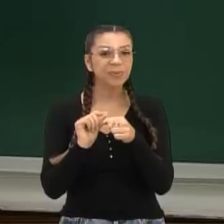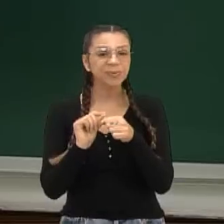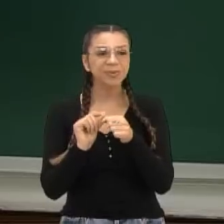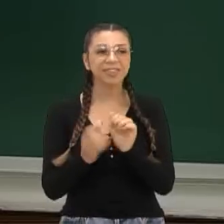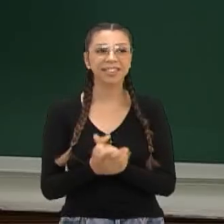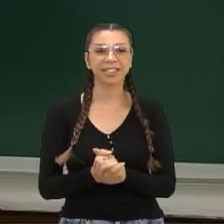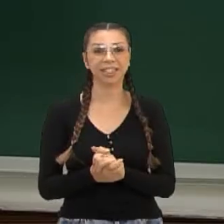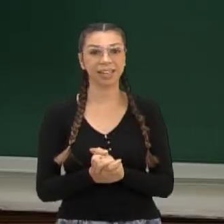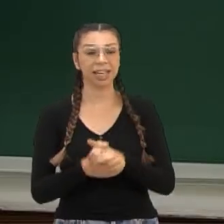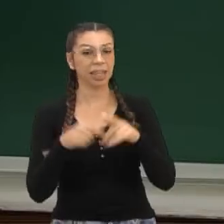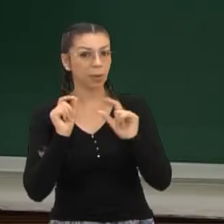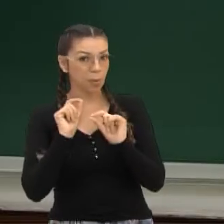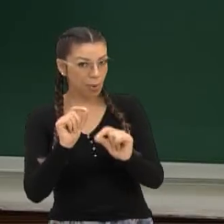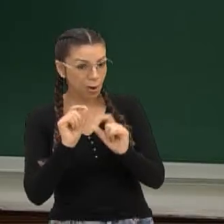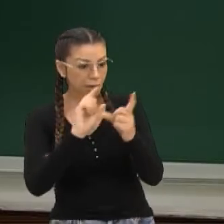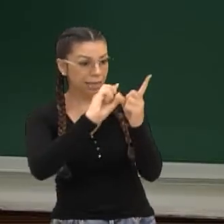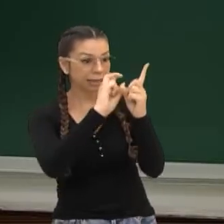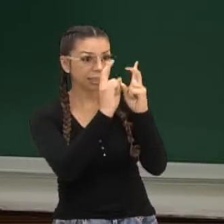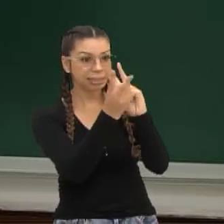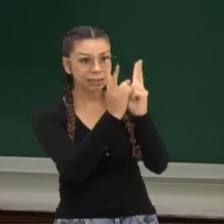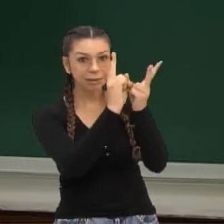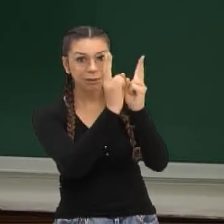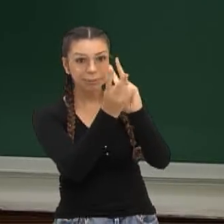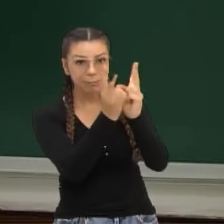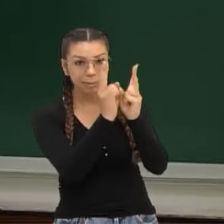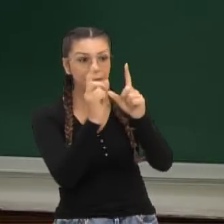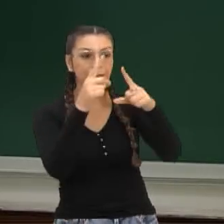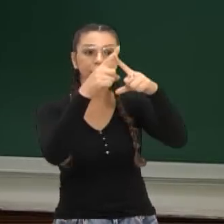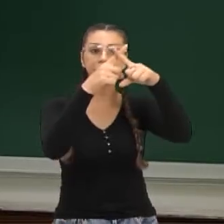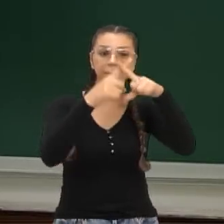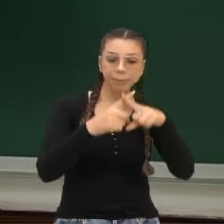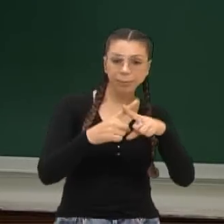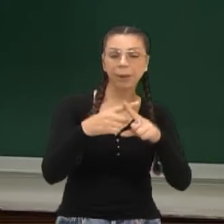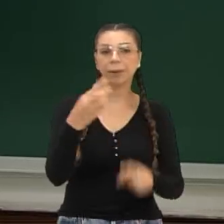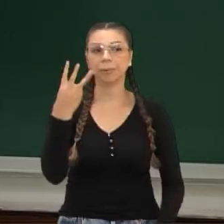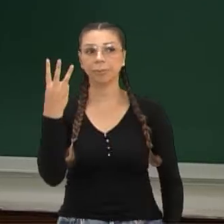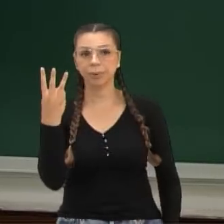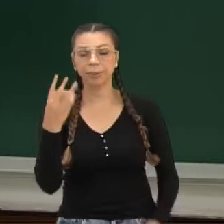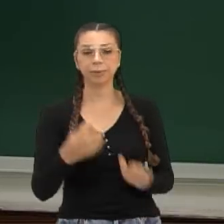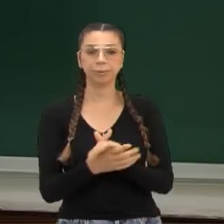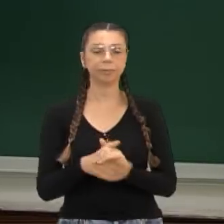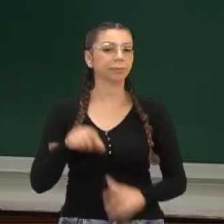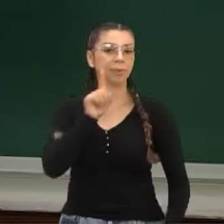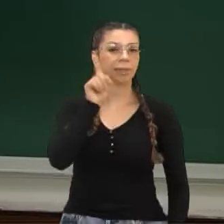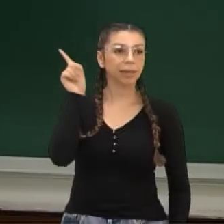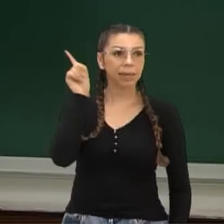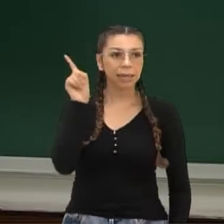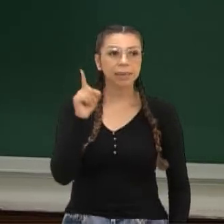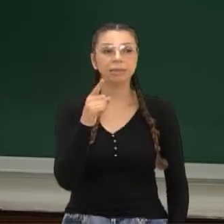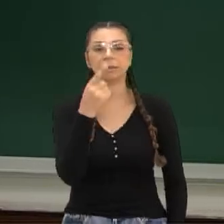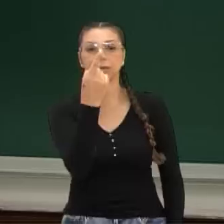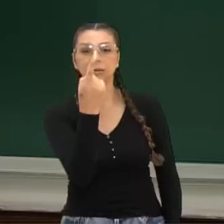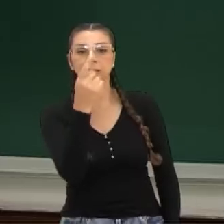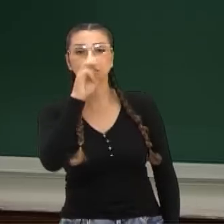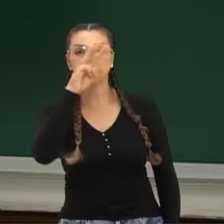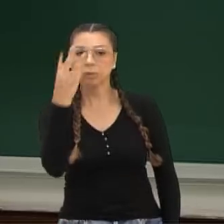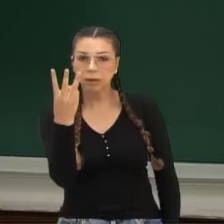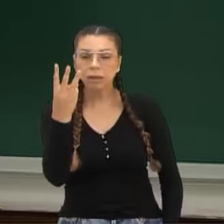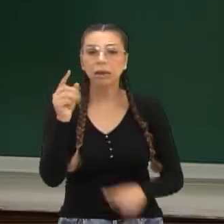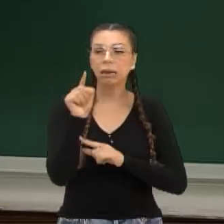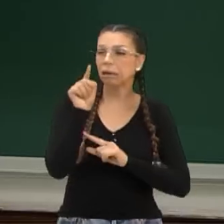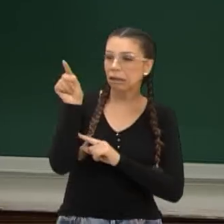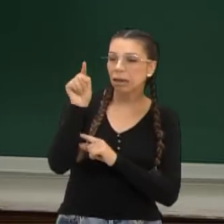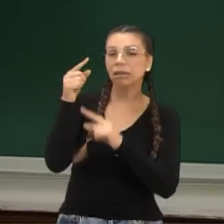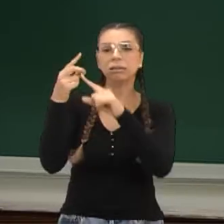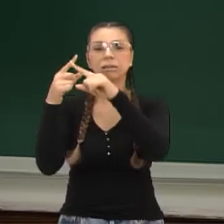Esse par ordenado aqui, multiplicado por 3. Esse par multiplicado por 3. Esse multiplicado